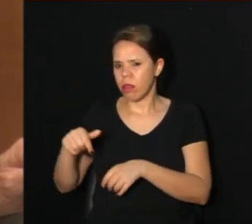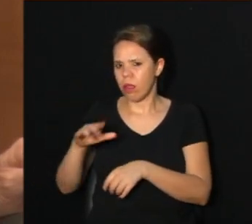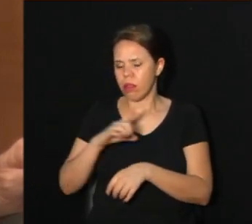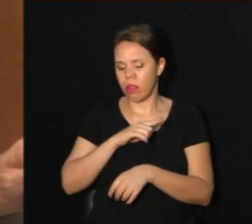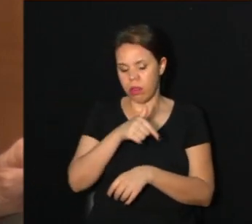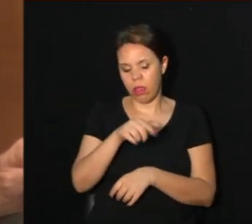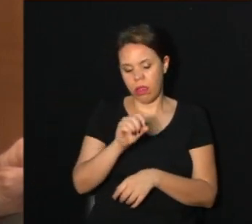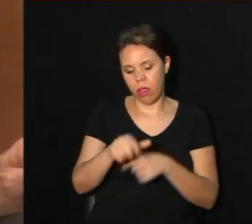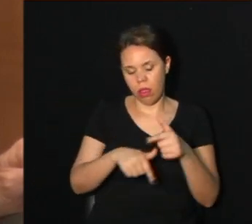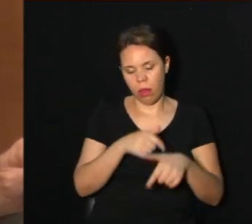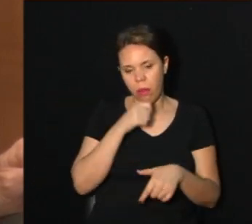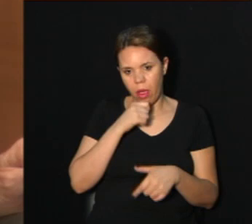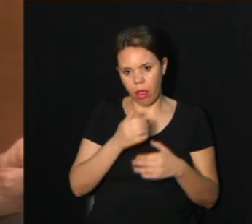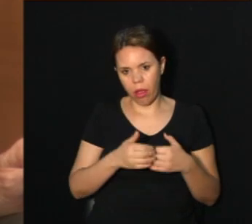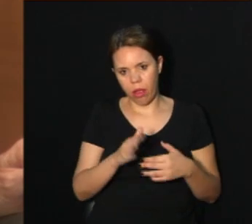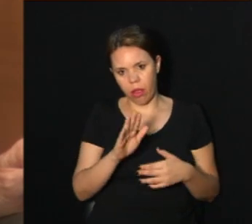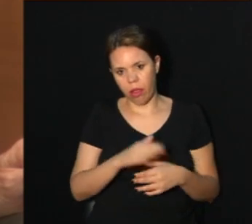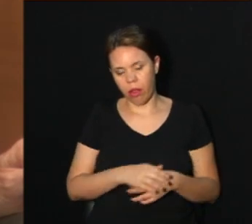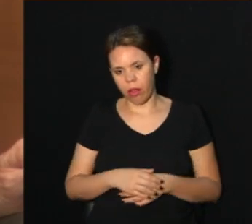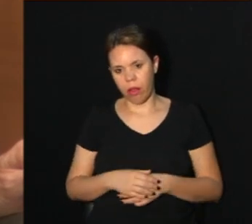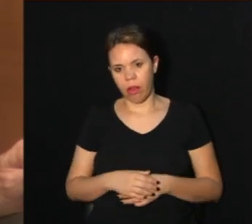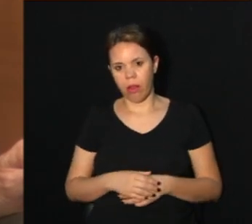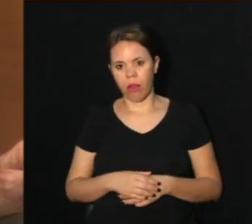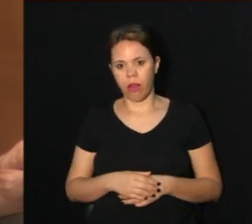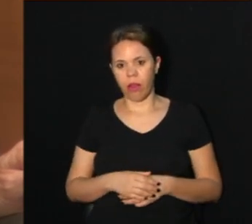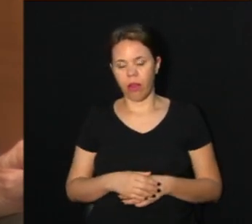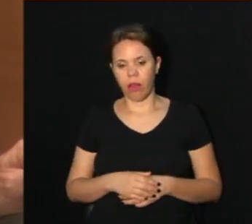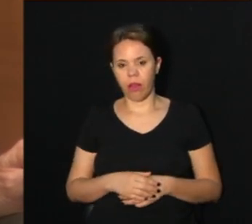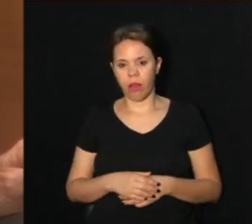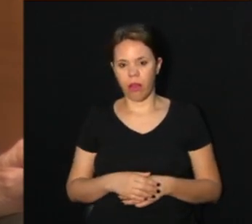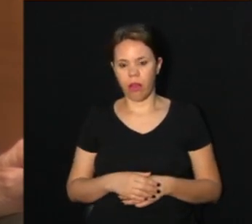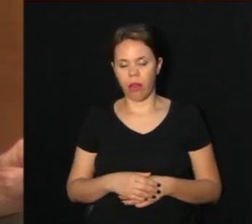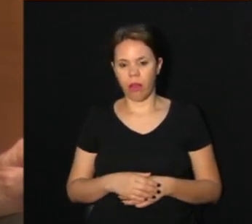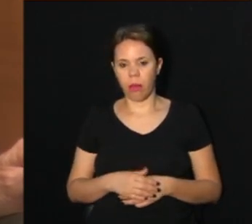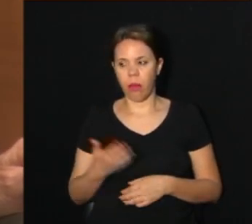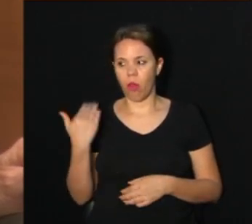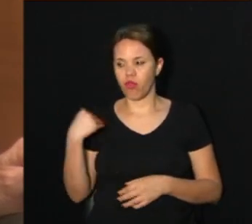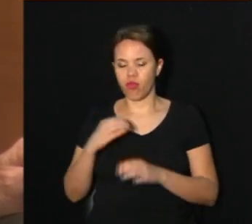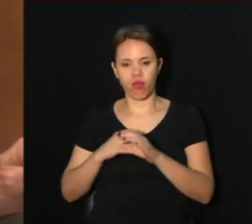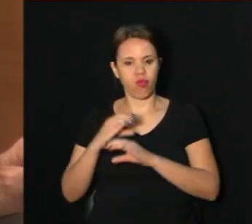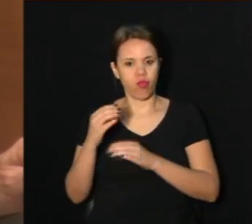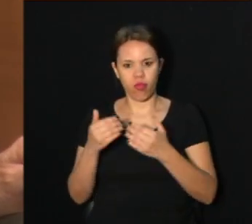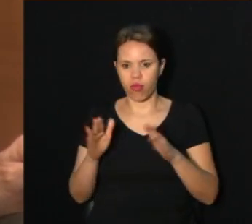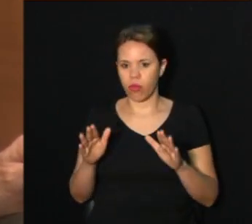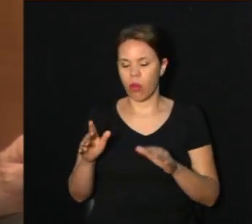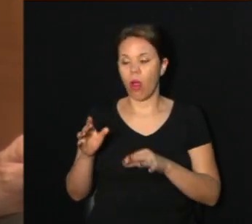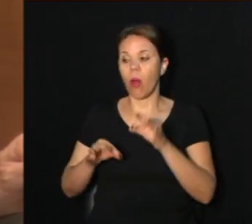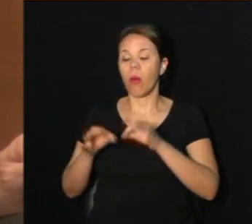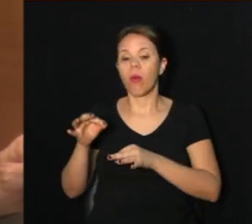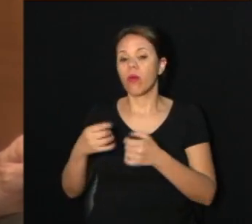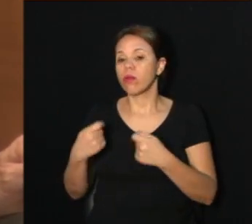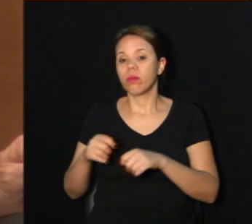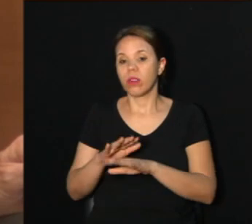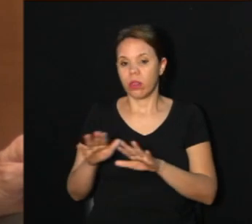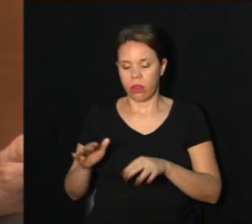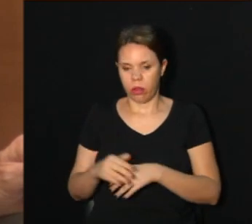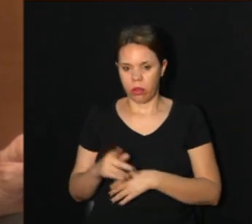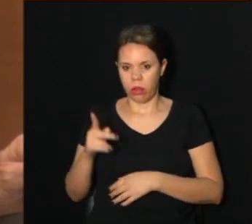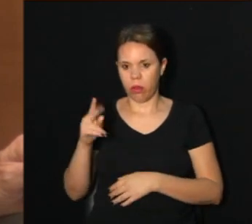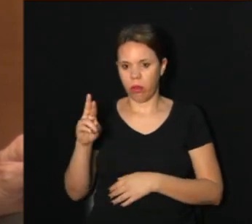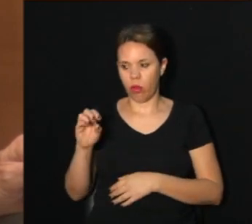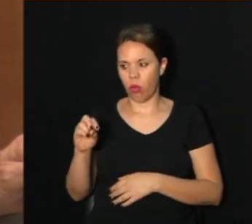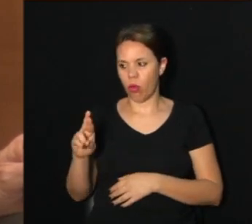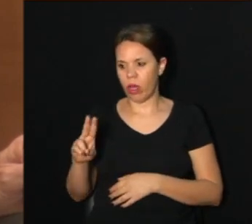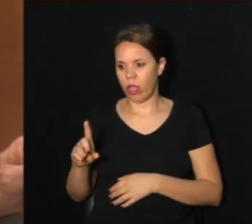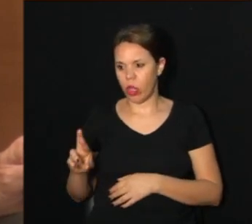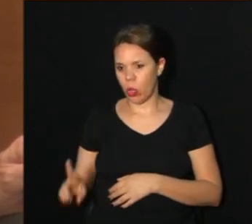em exercício, porque é demais até, nem chamam mais. No último concurso não abriu para procurador. Por quê? Porque não precisa, tem procurador